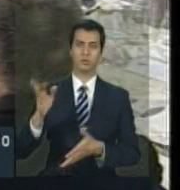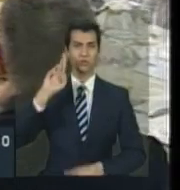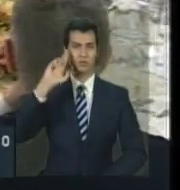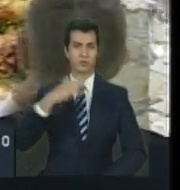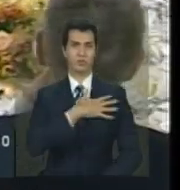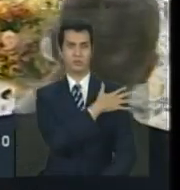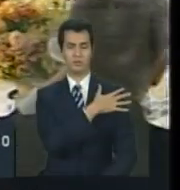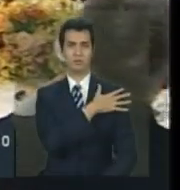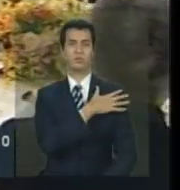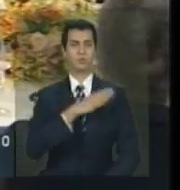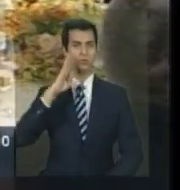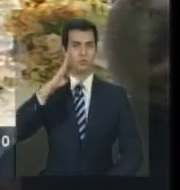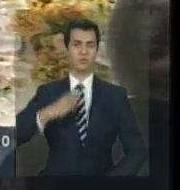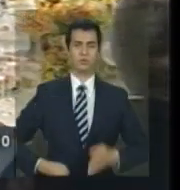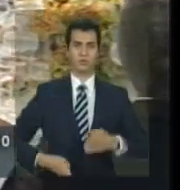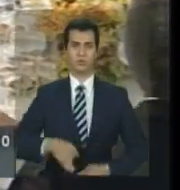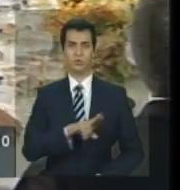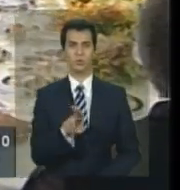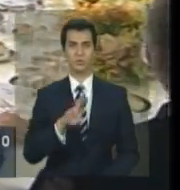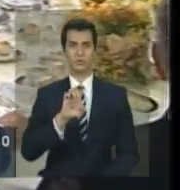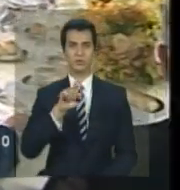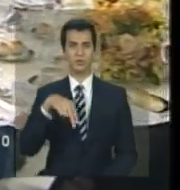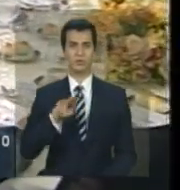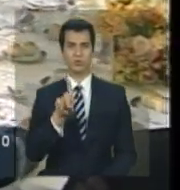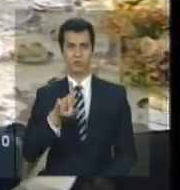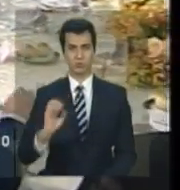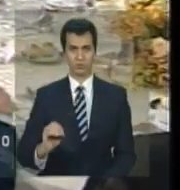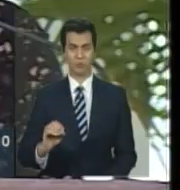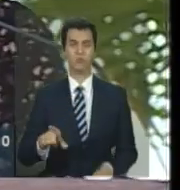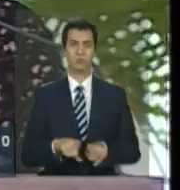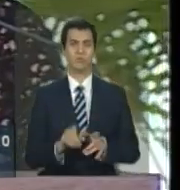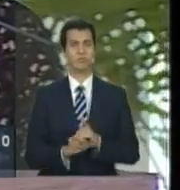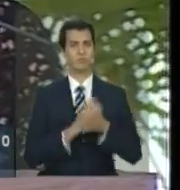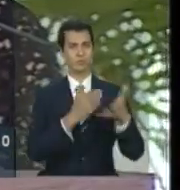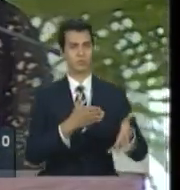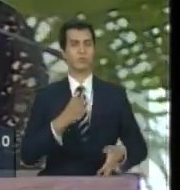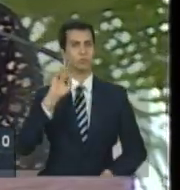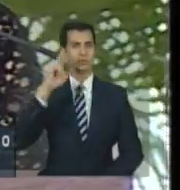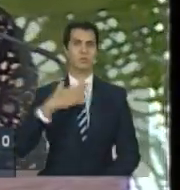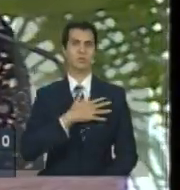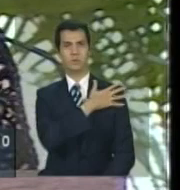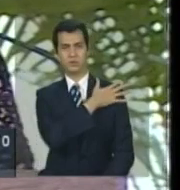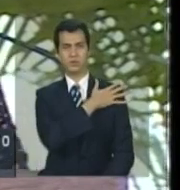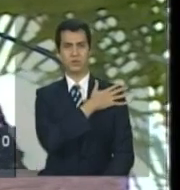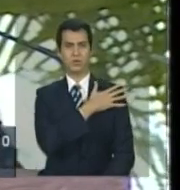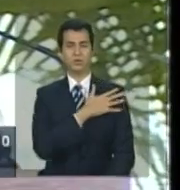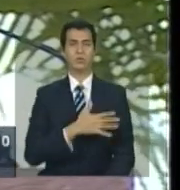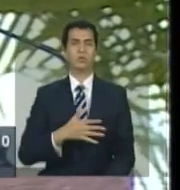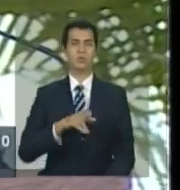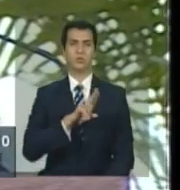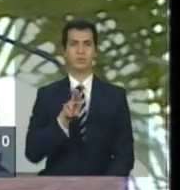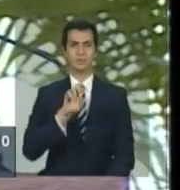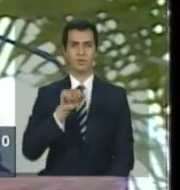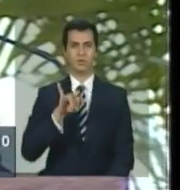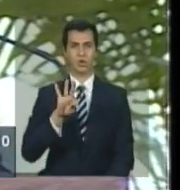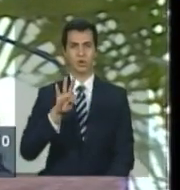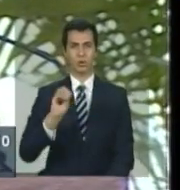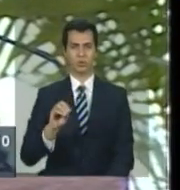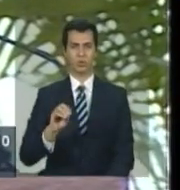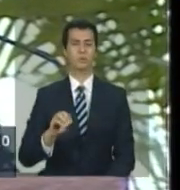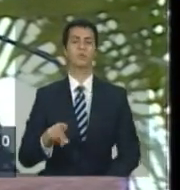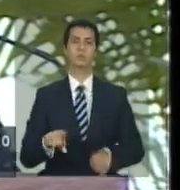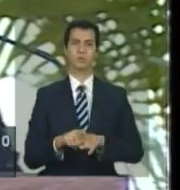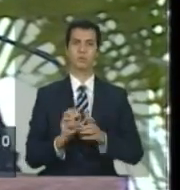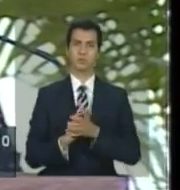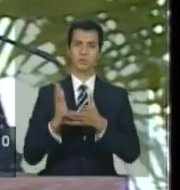Exército, General de Exército, Enzo Martins Pérez. Da Aeronáutica, Tenente Brigadeiro do Ar, Junichi Saito.